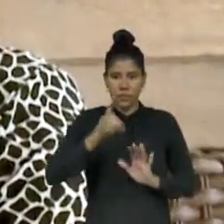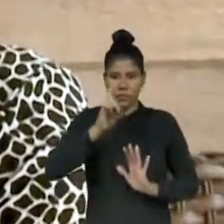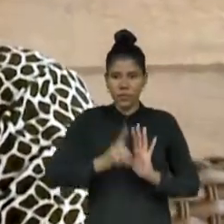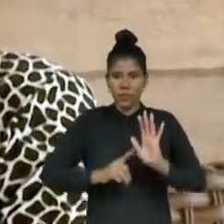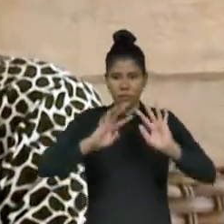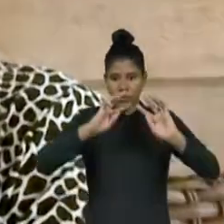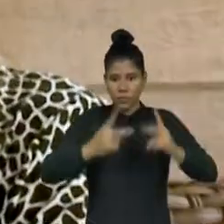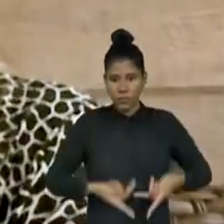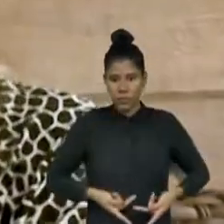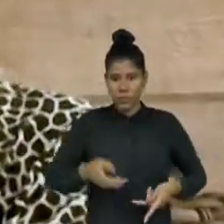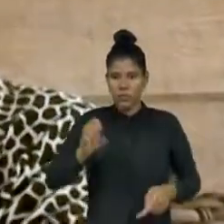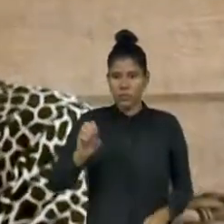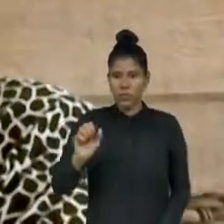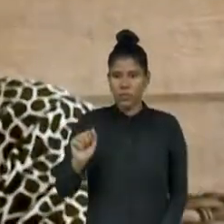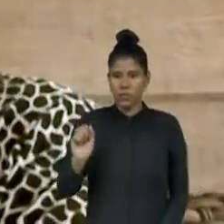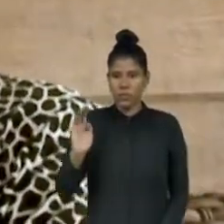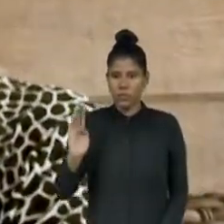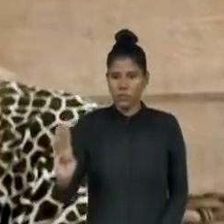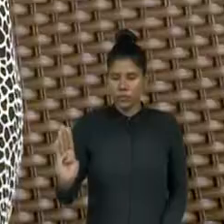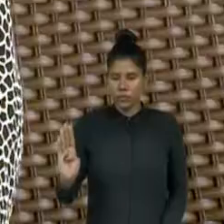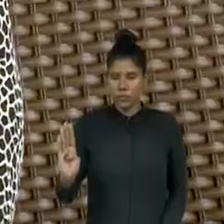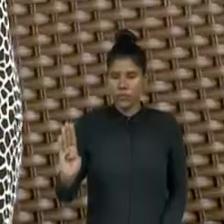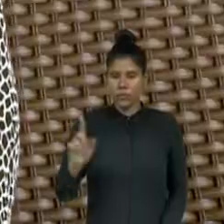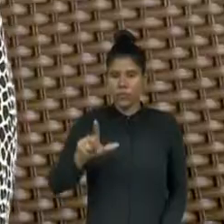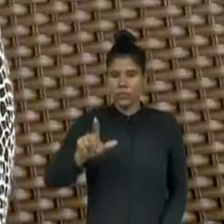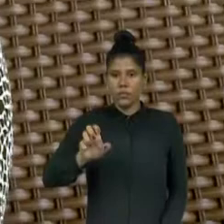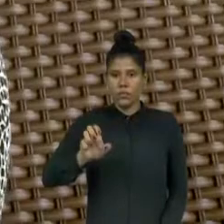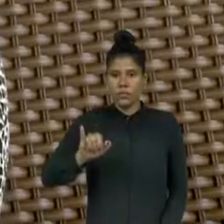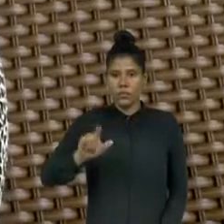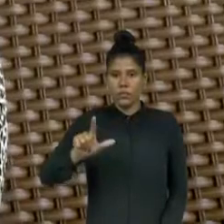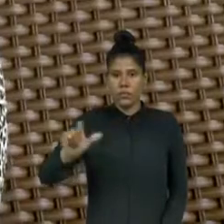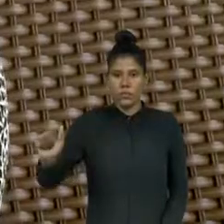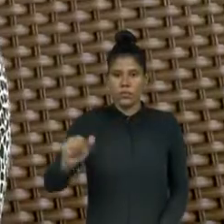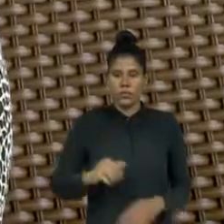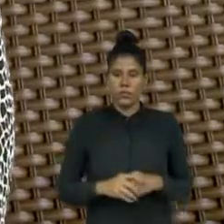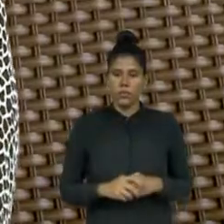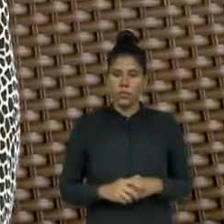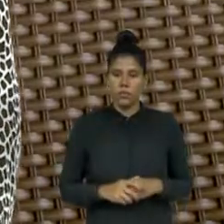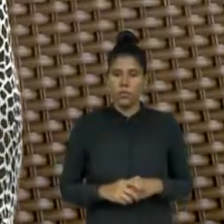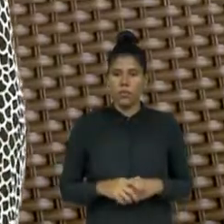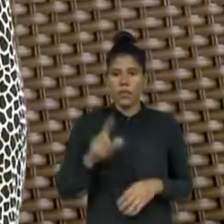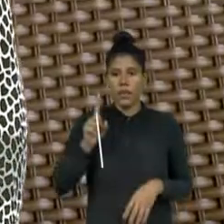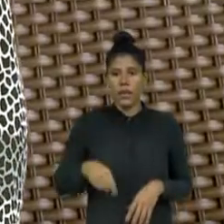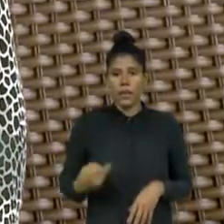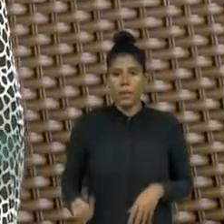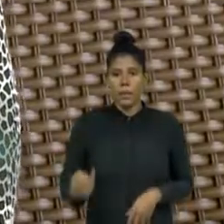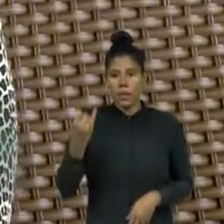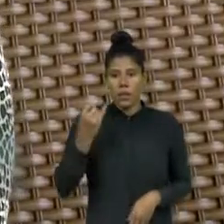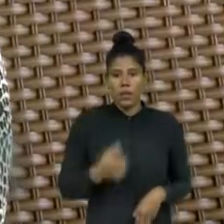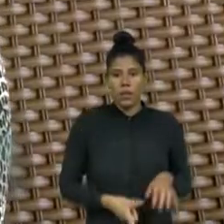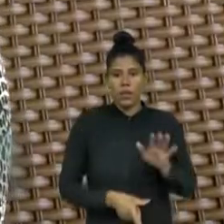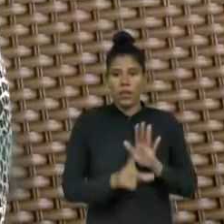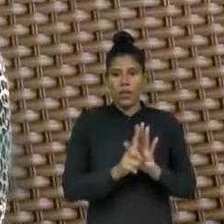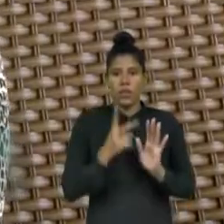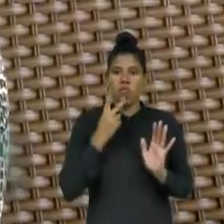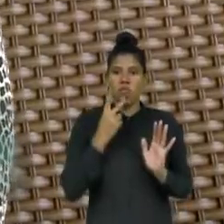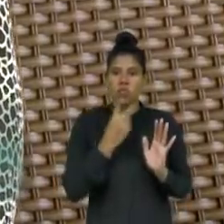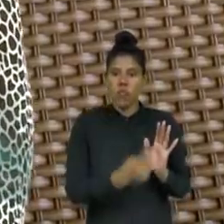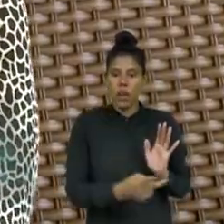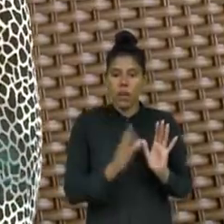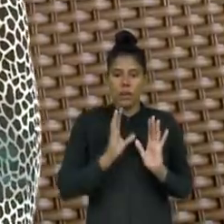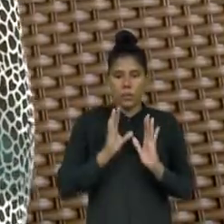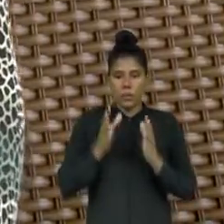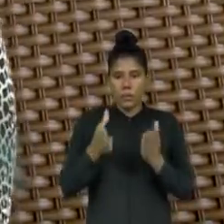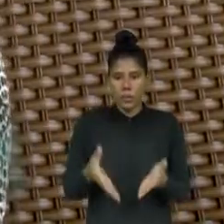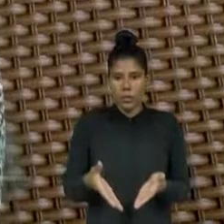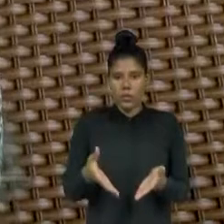da OAB Ceará, Leila Paiva. É importante que a legislação nacional fale especificamente de violência obstétrica. Hoje isso não